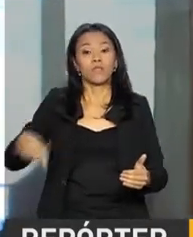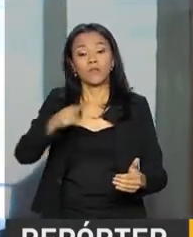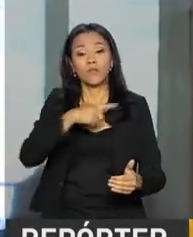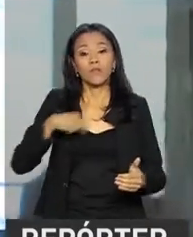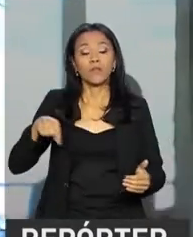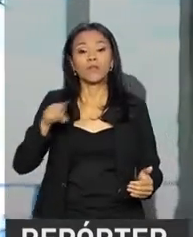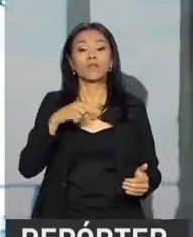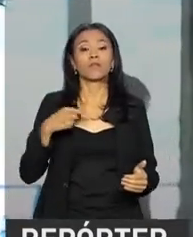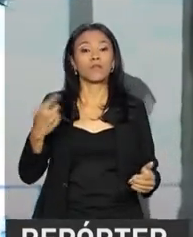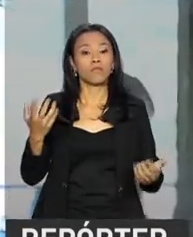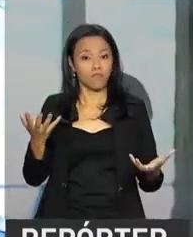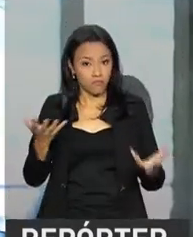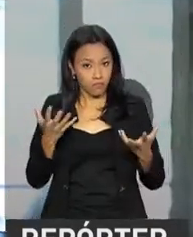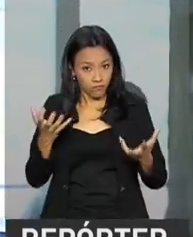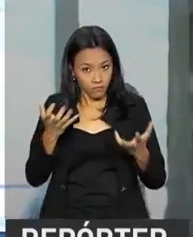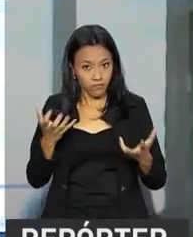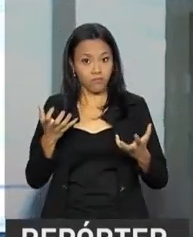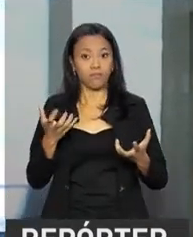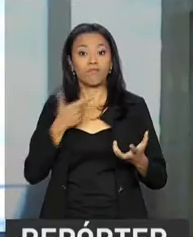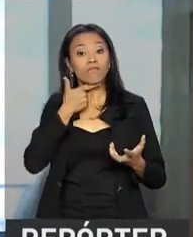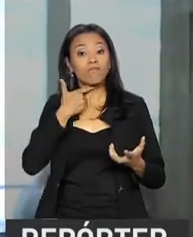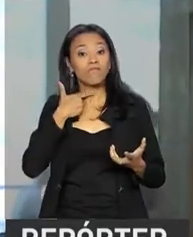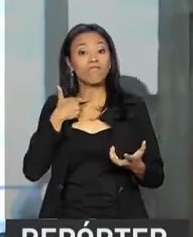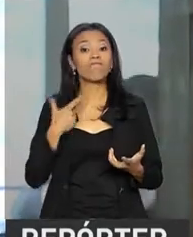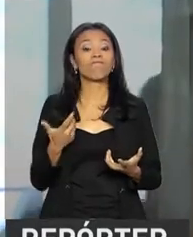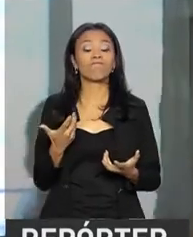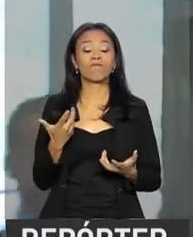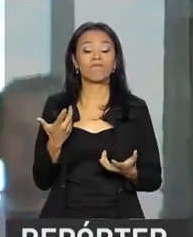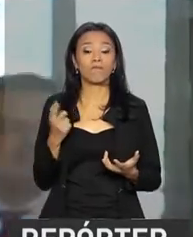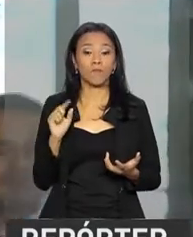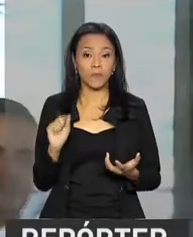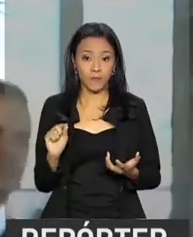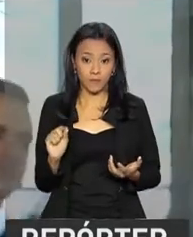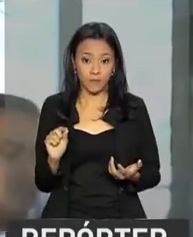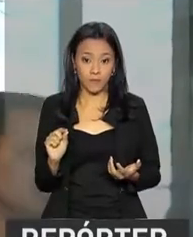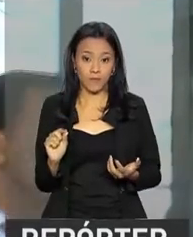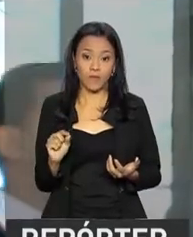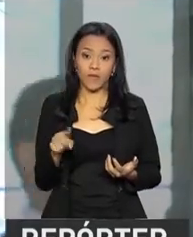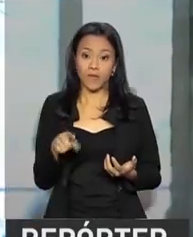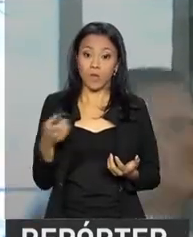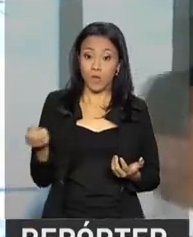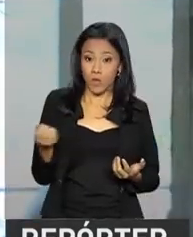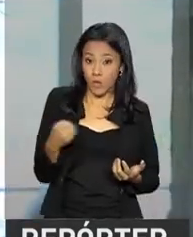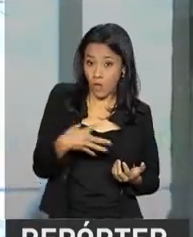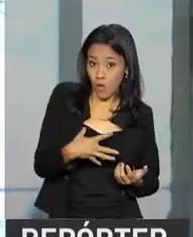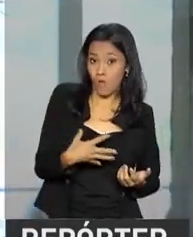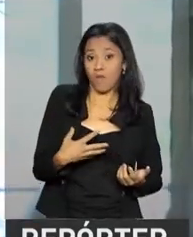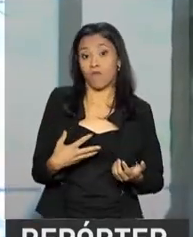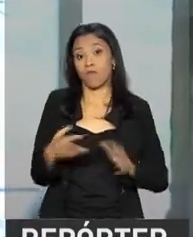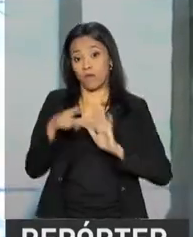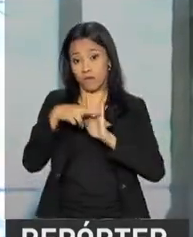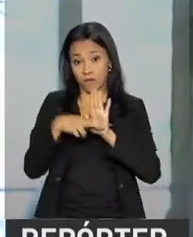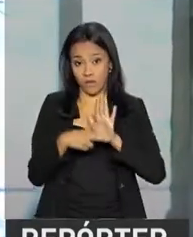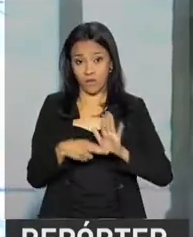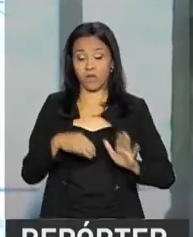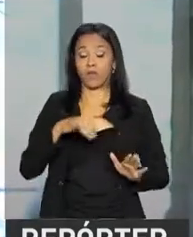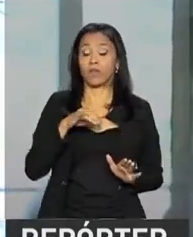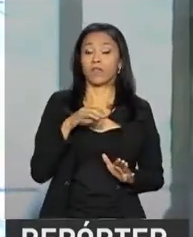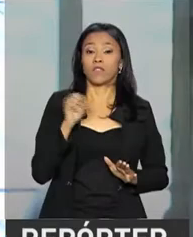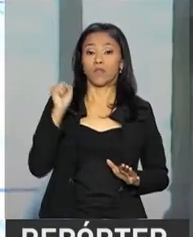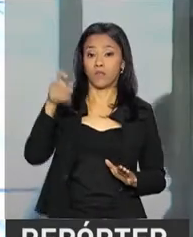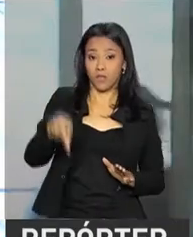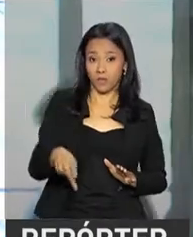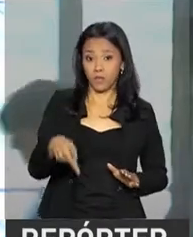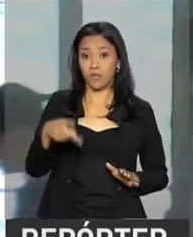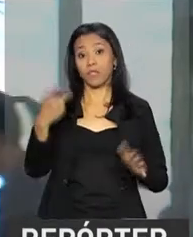desejamos como uma nova previdência brasileira uma providência que